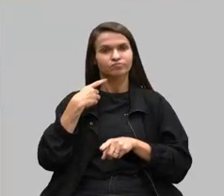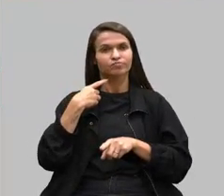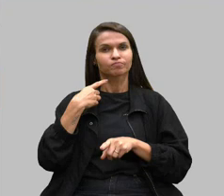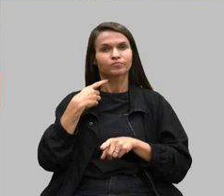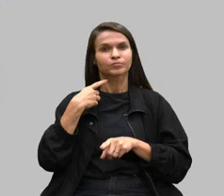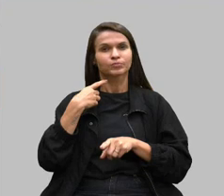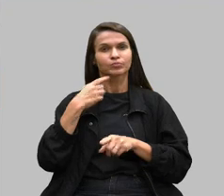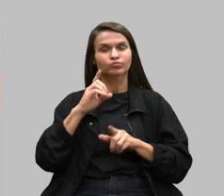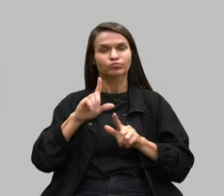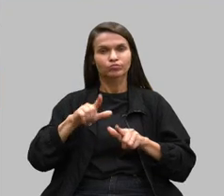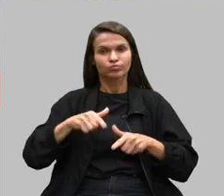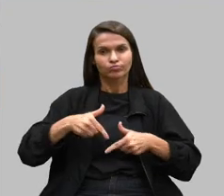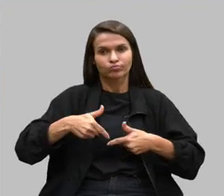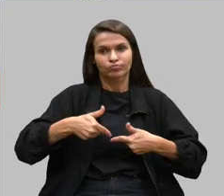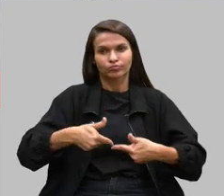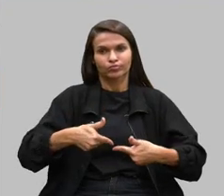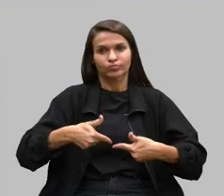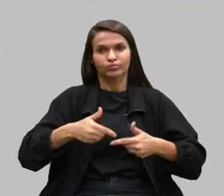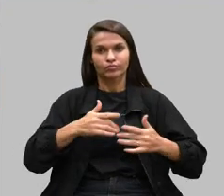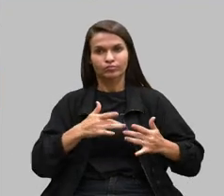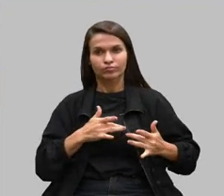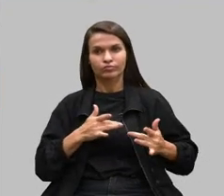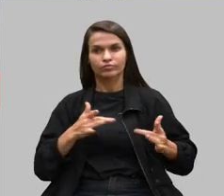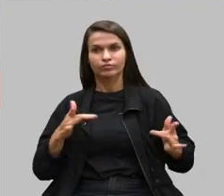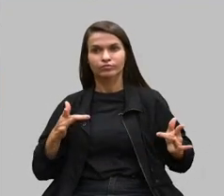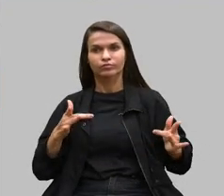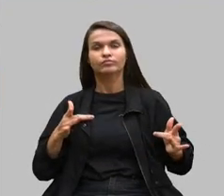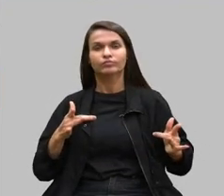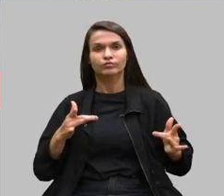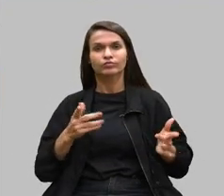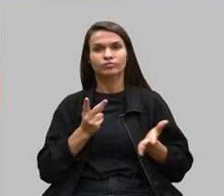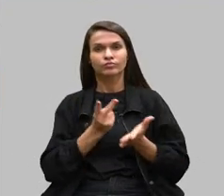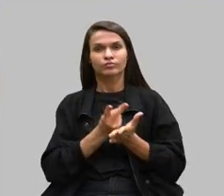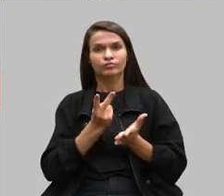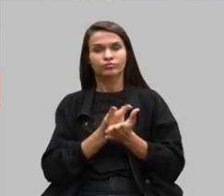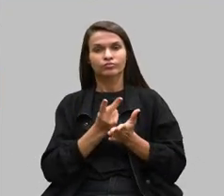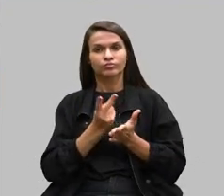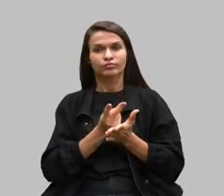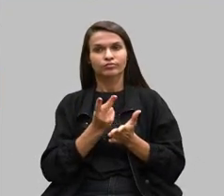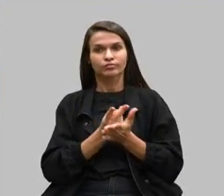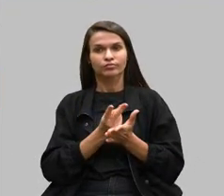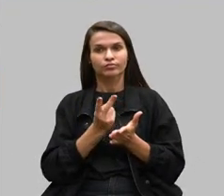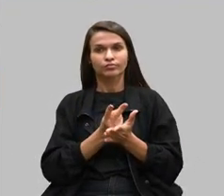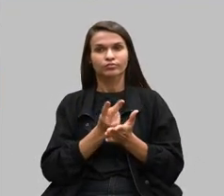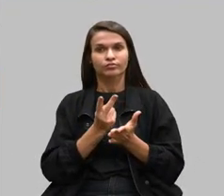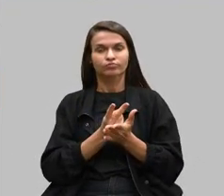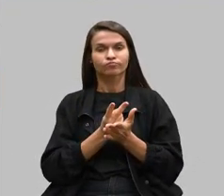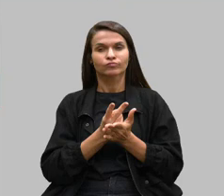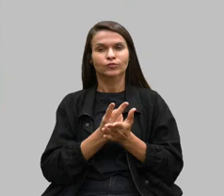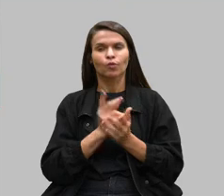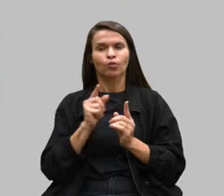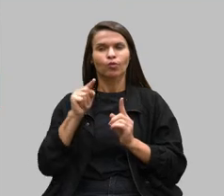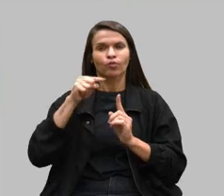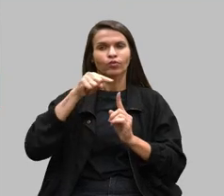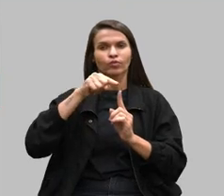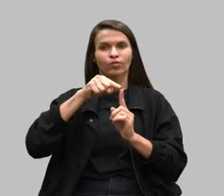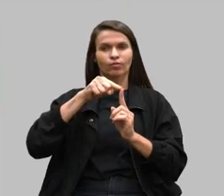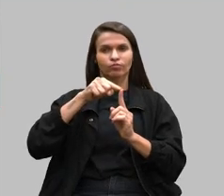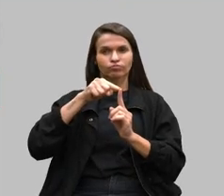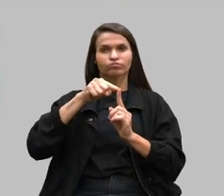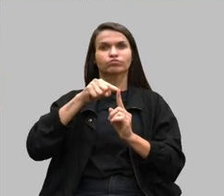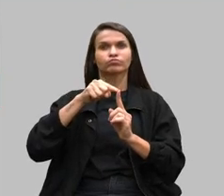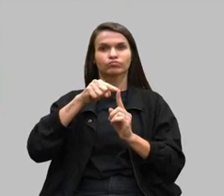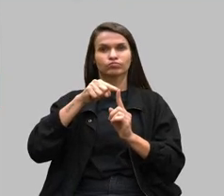pela disposição de continuar com essa bandeira bastante en cunhada em pé